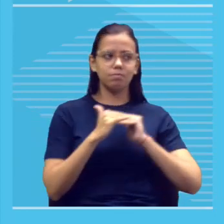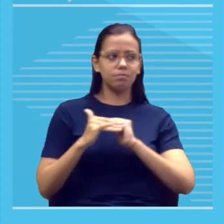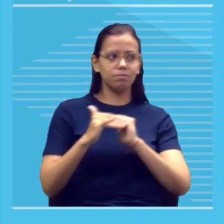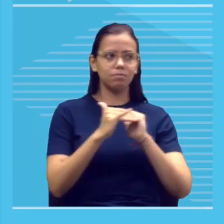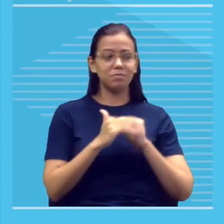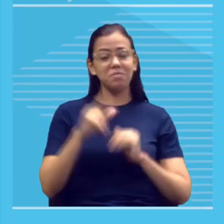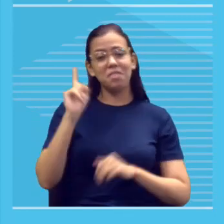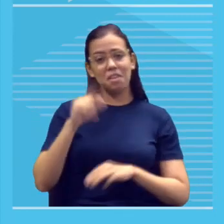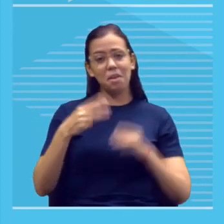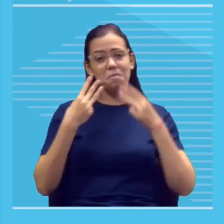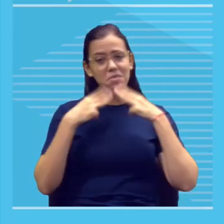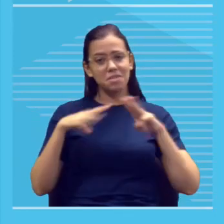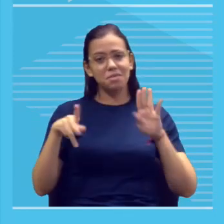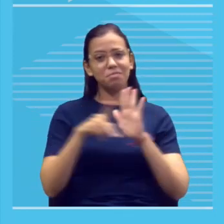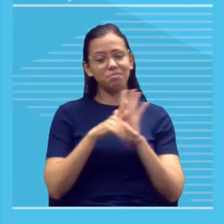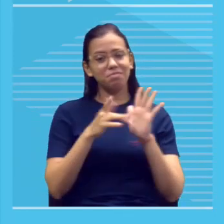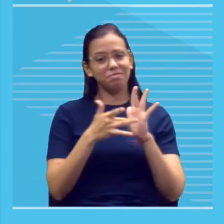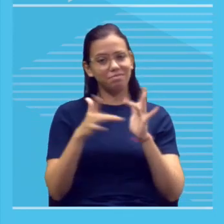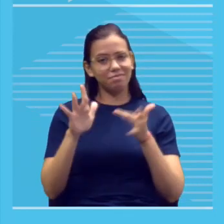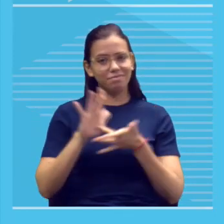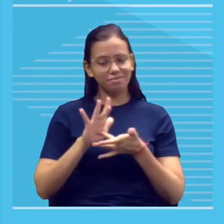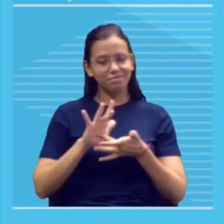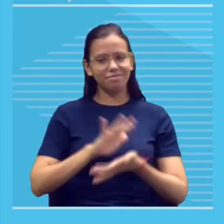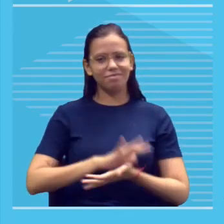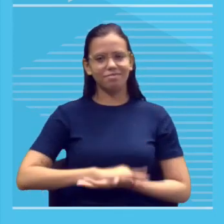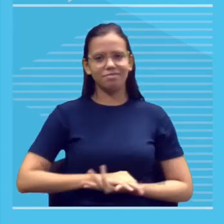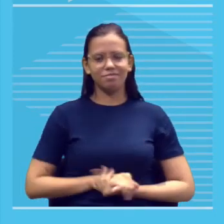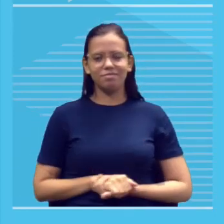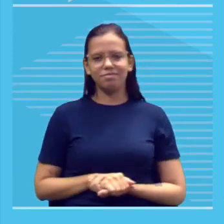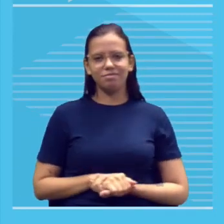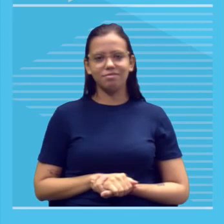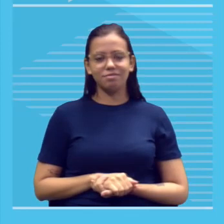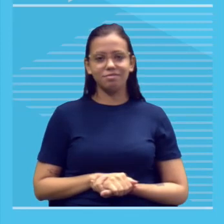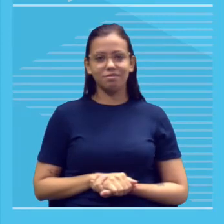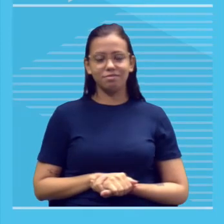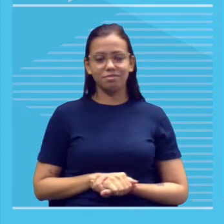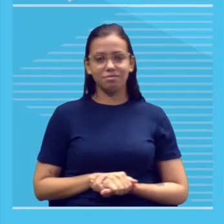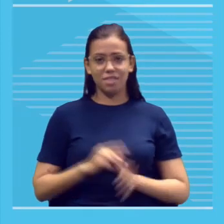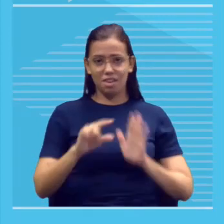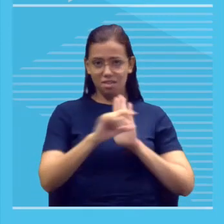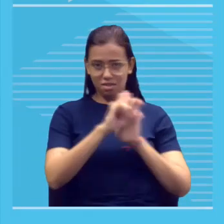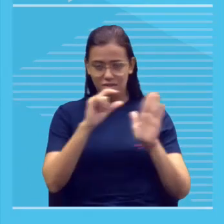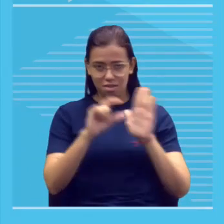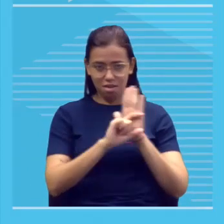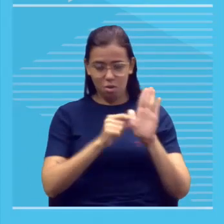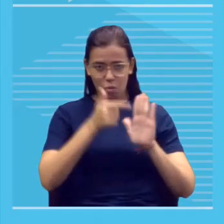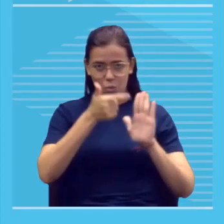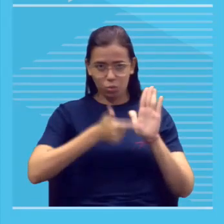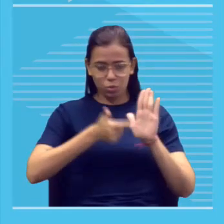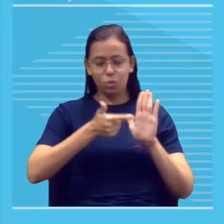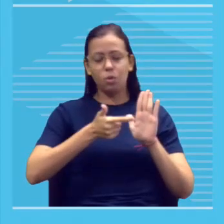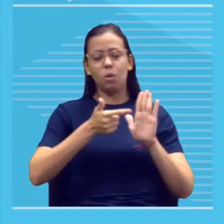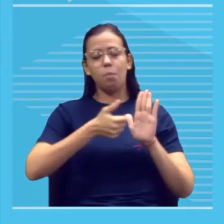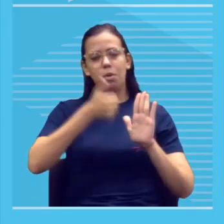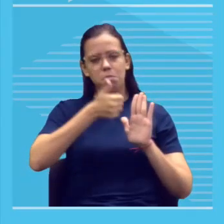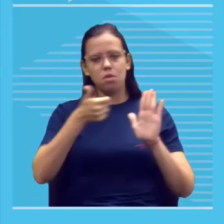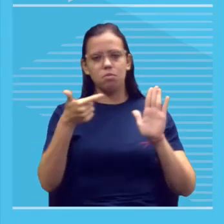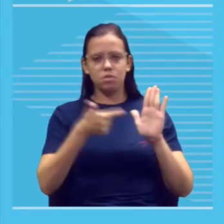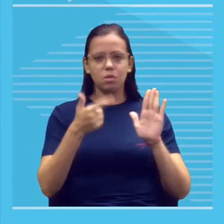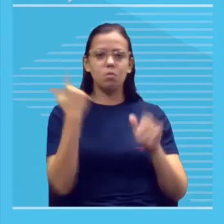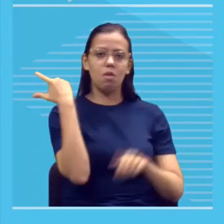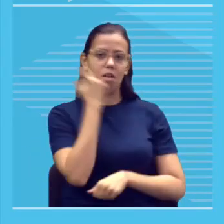essa é a missão de Cristo gente esses dois primeiros parágrafos Allan Kardec ele